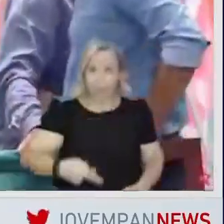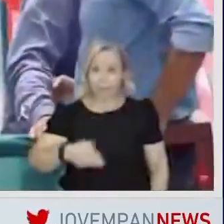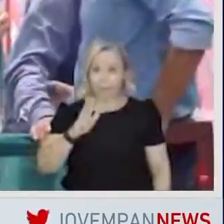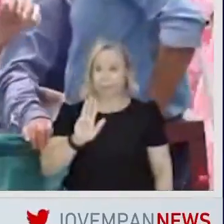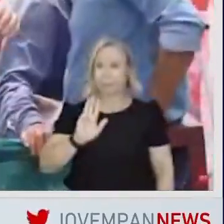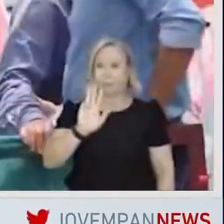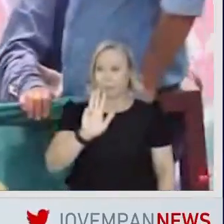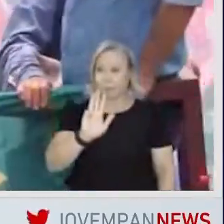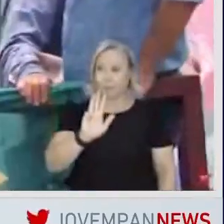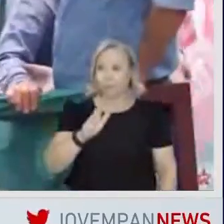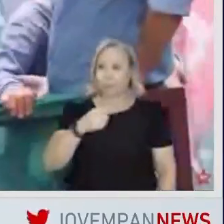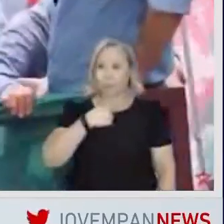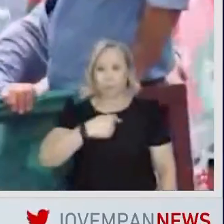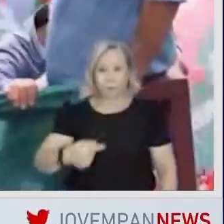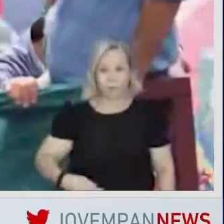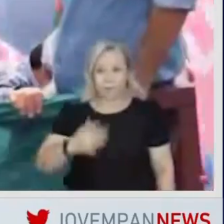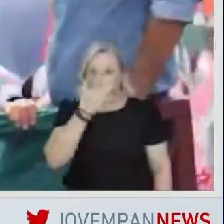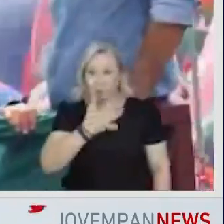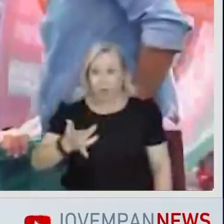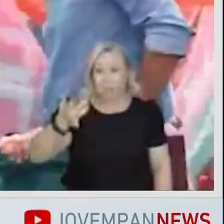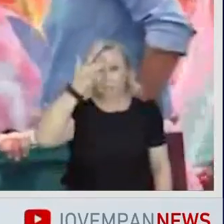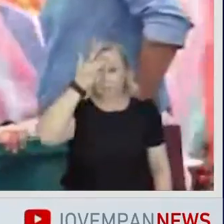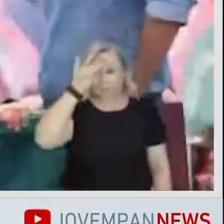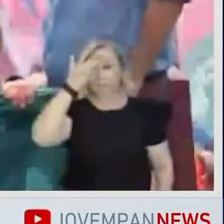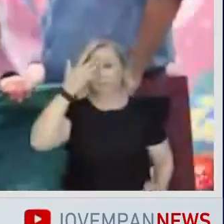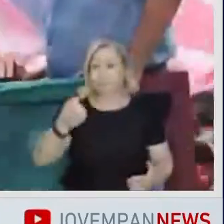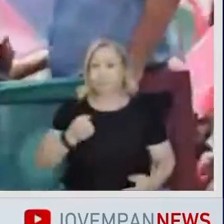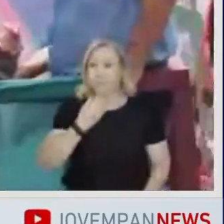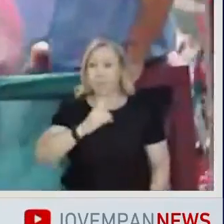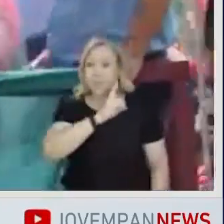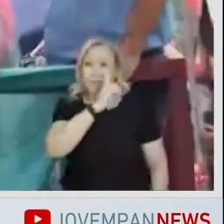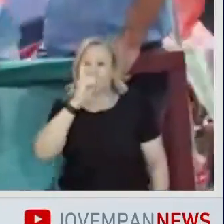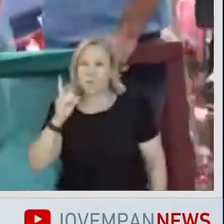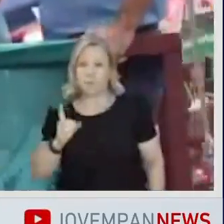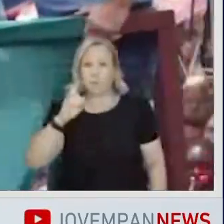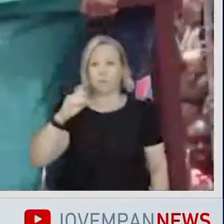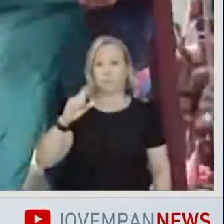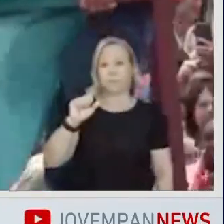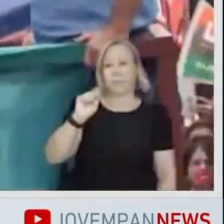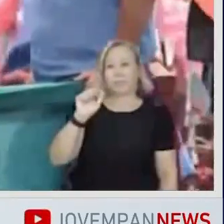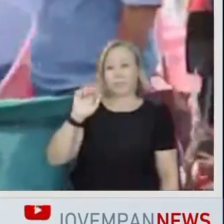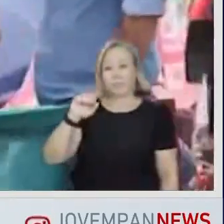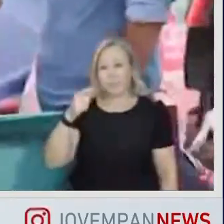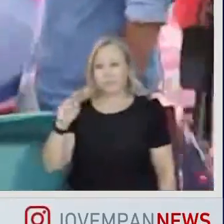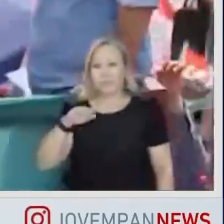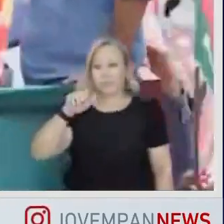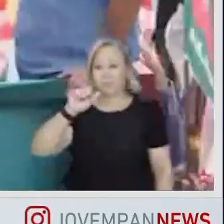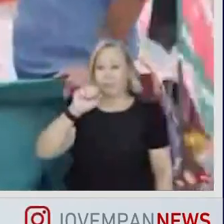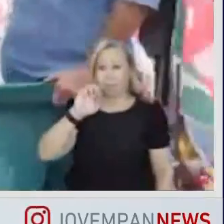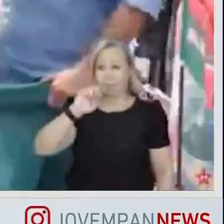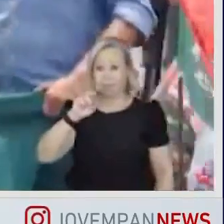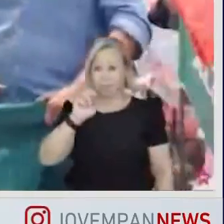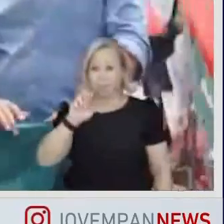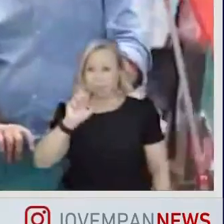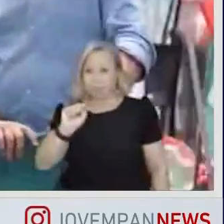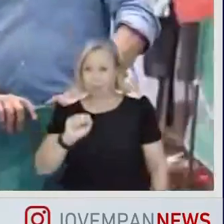entende, né, de fazer a ruaça como ele sempre fez a vida toda. Eu não acredito que esse seja o nome. É bom que o PT erre agora